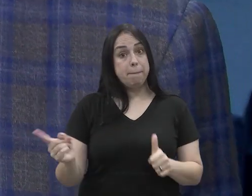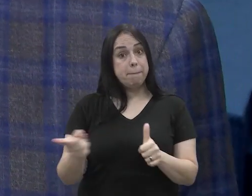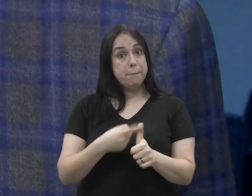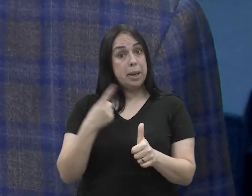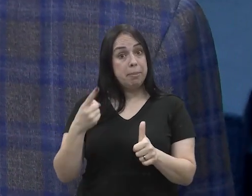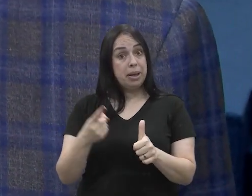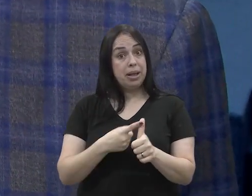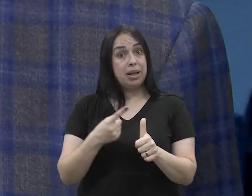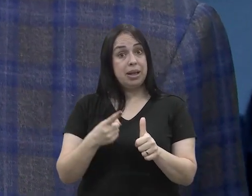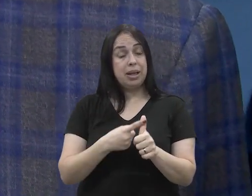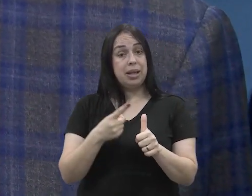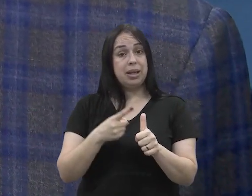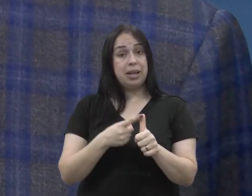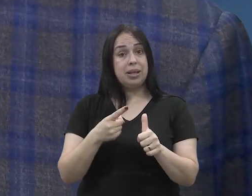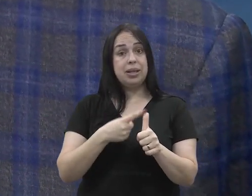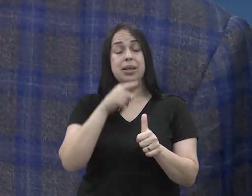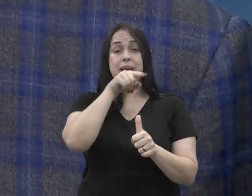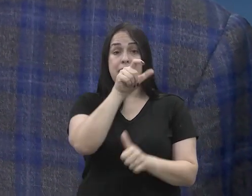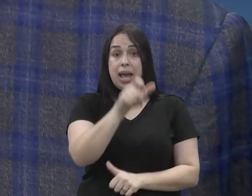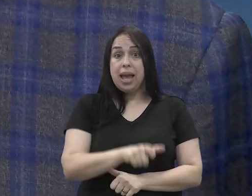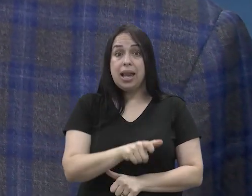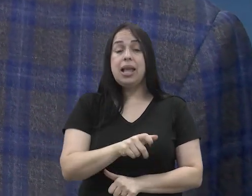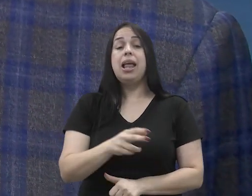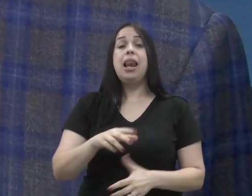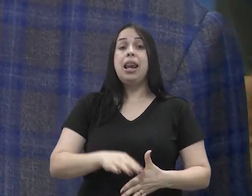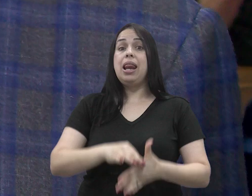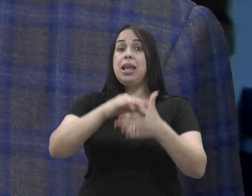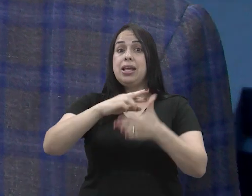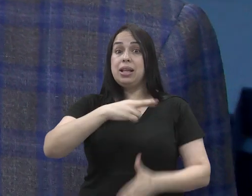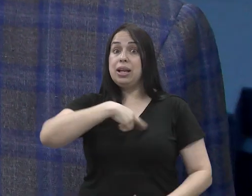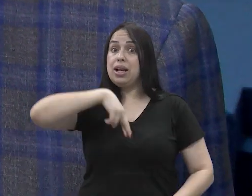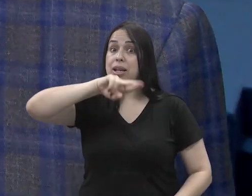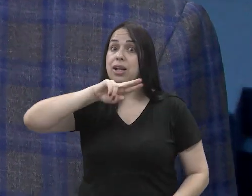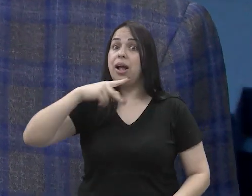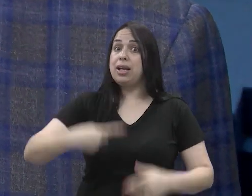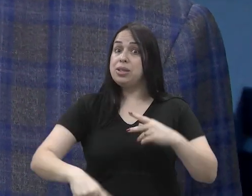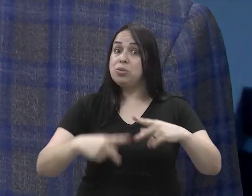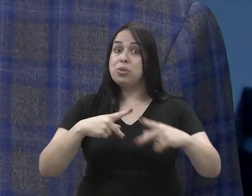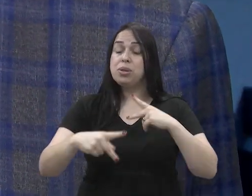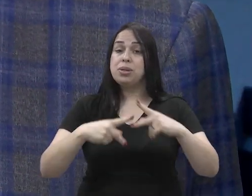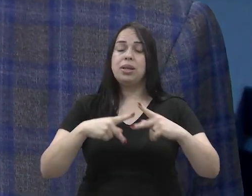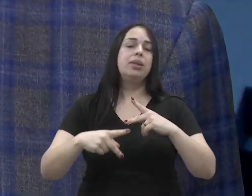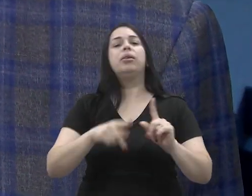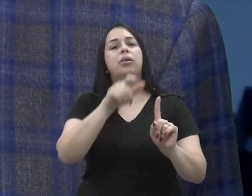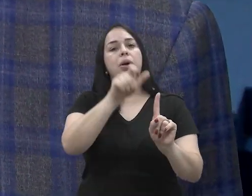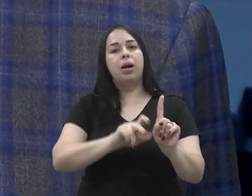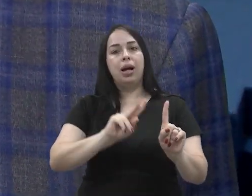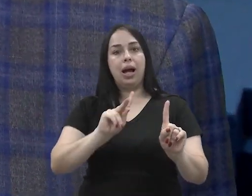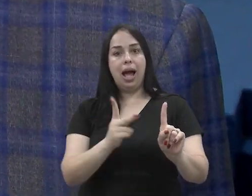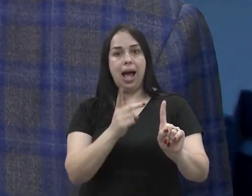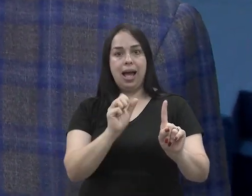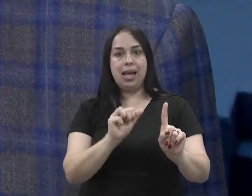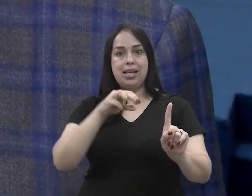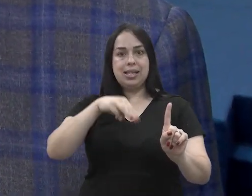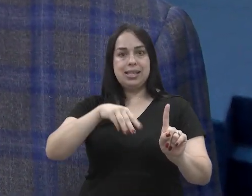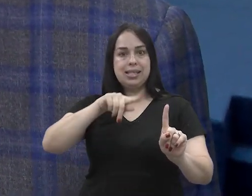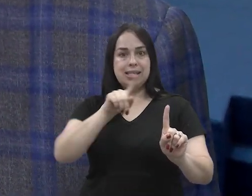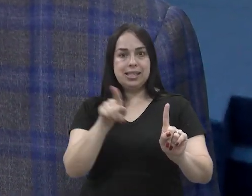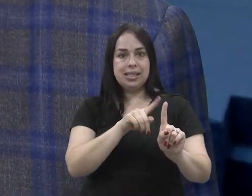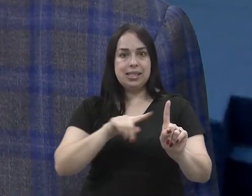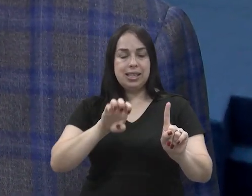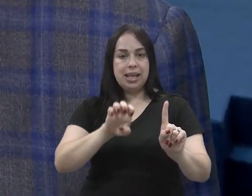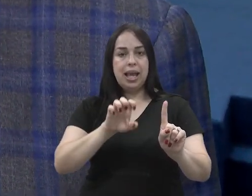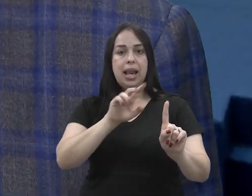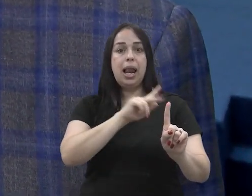Primeiro cheque, líder religioso para São José dos Campos. O senhor Ramzi Taha,